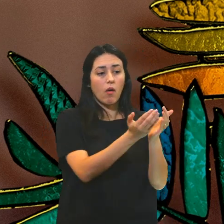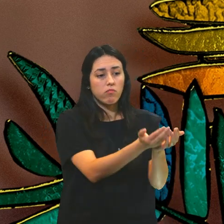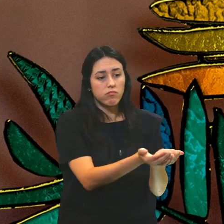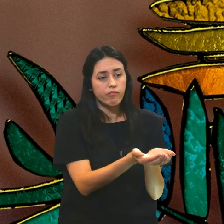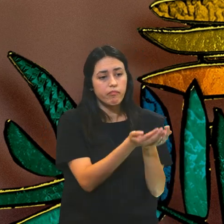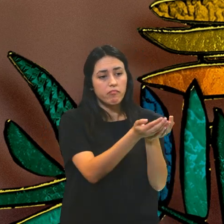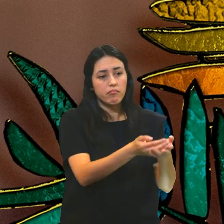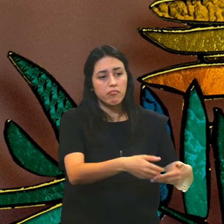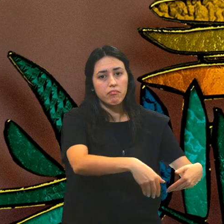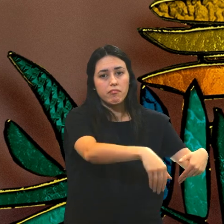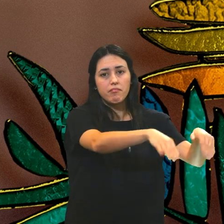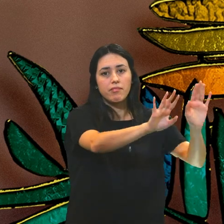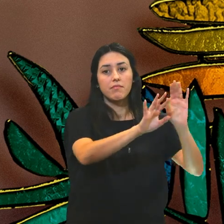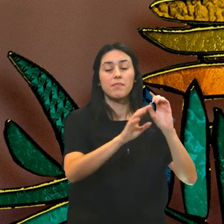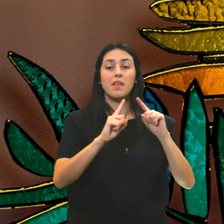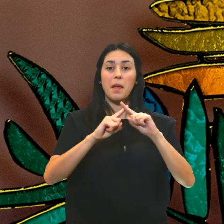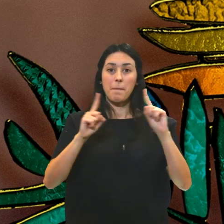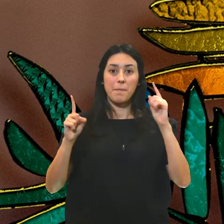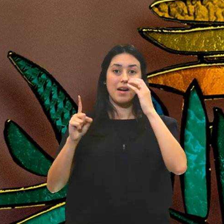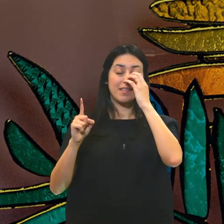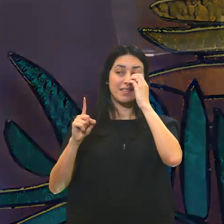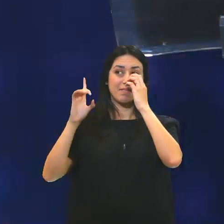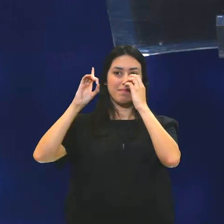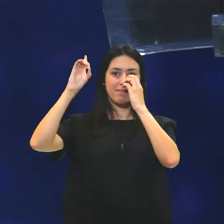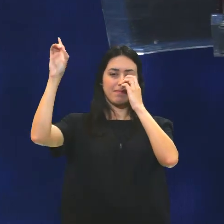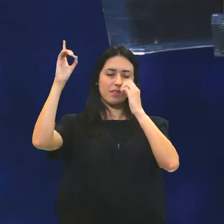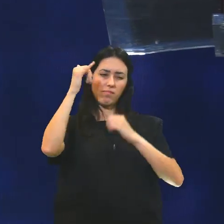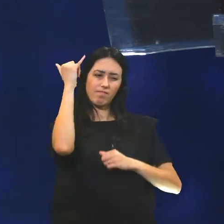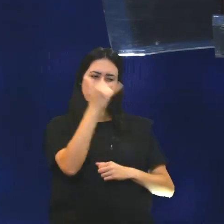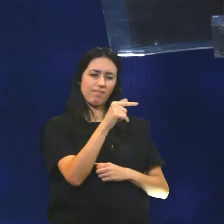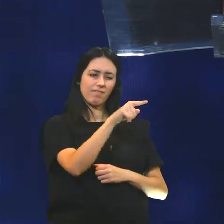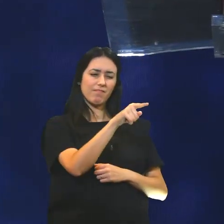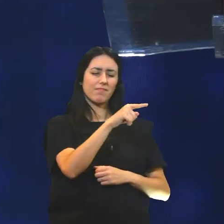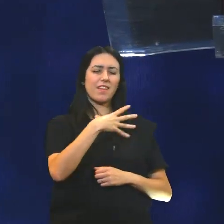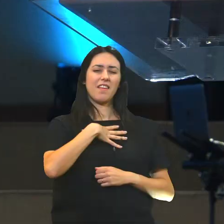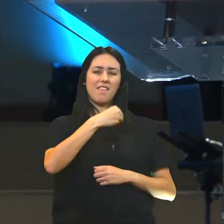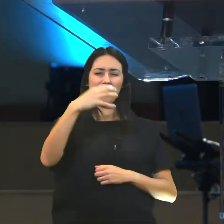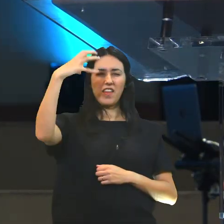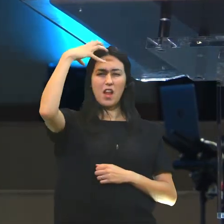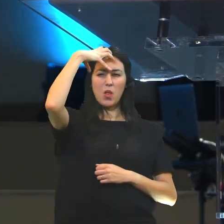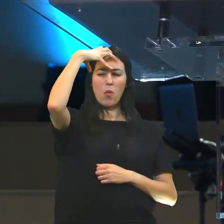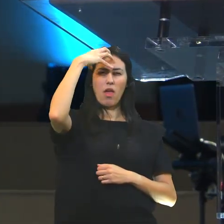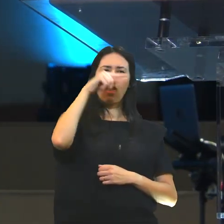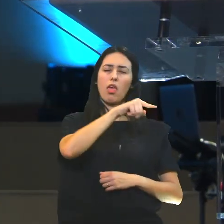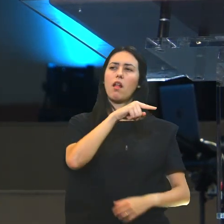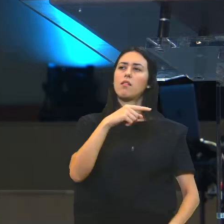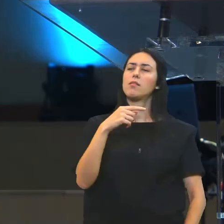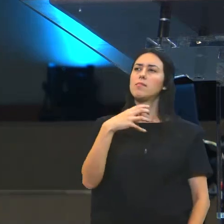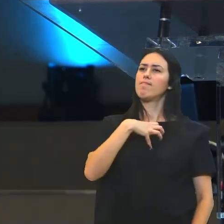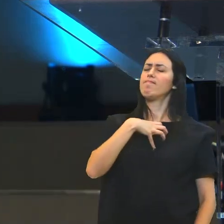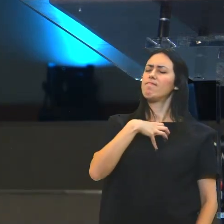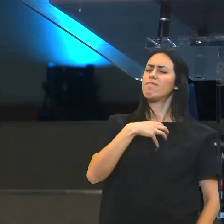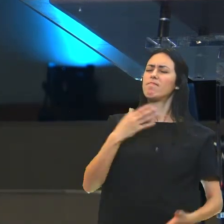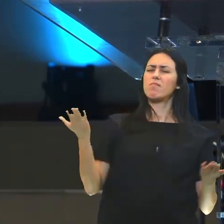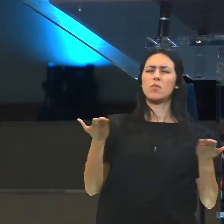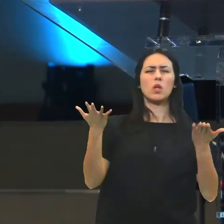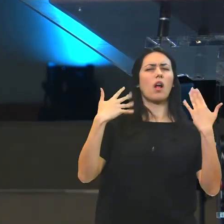mas ele coloca no coração de uma princesa: está calor no Egito, vou tomar um banho, vamos lá no